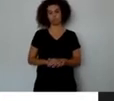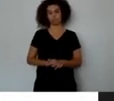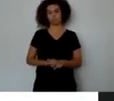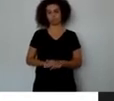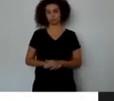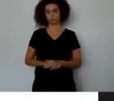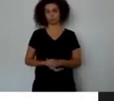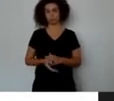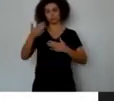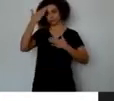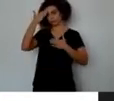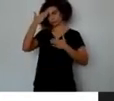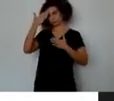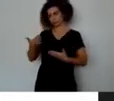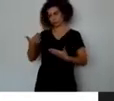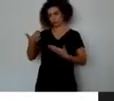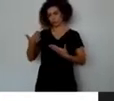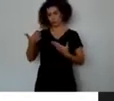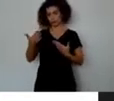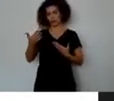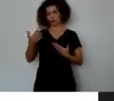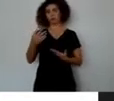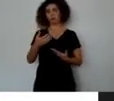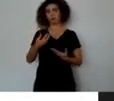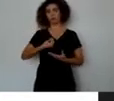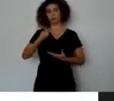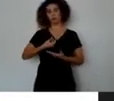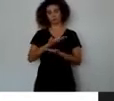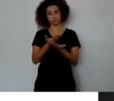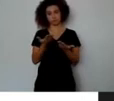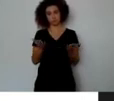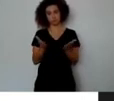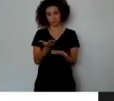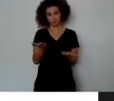Muito obrigada, por vocês se disponibilizarem para participar.